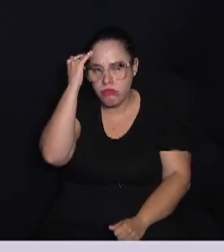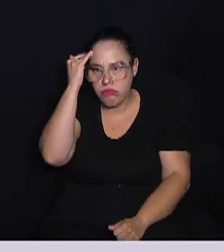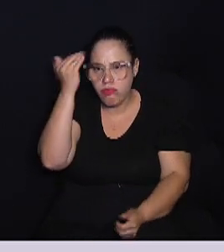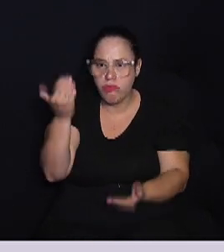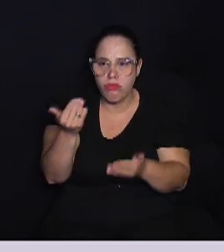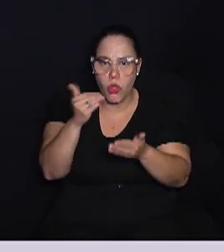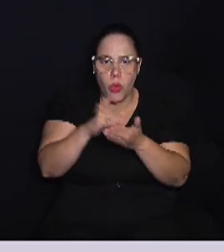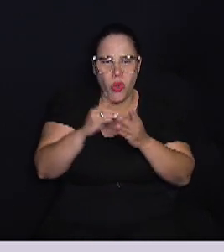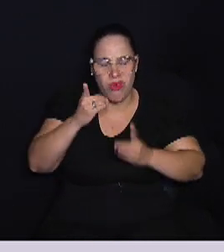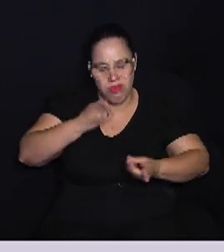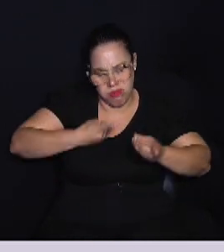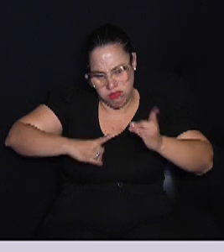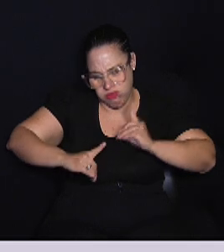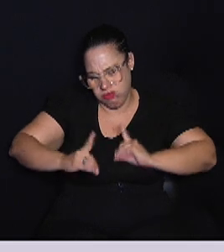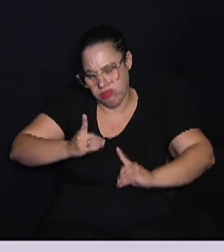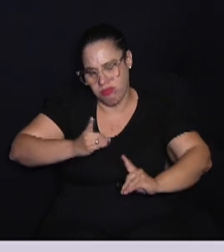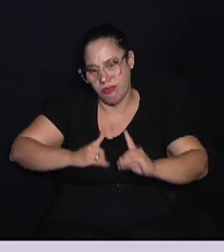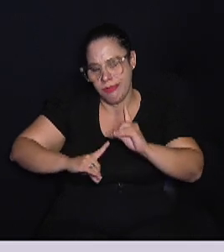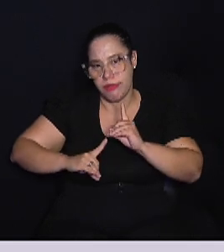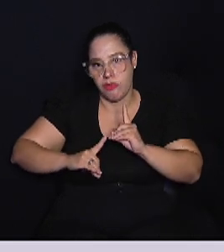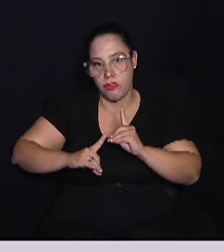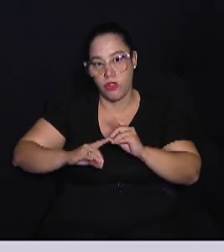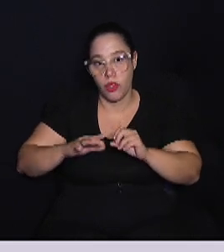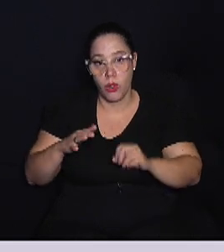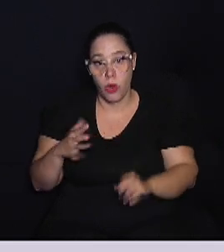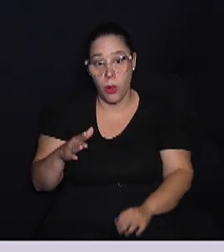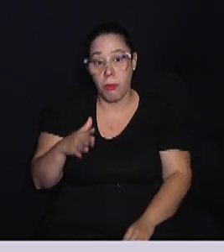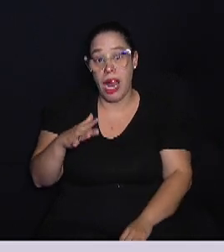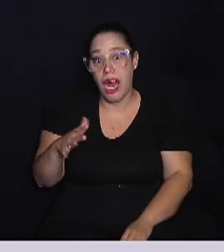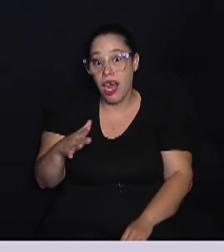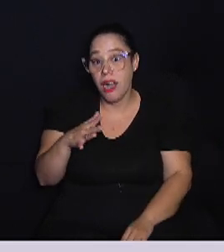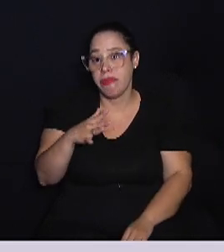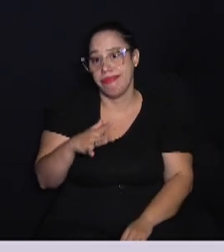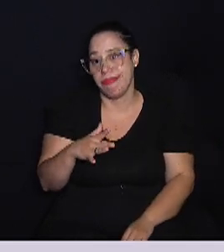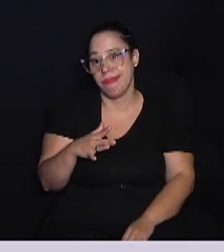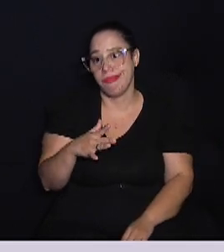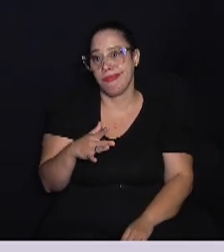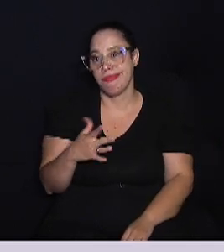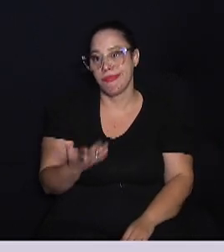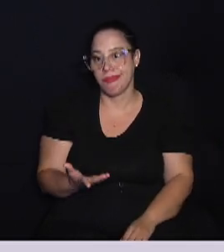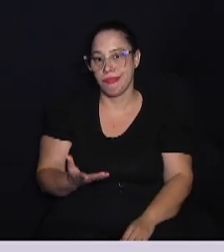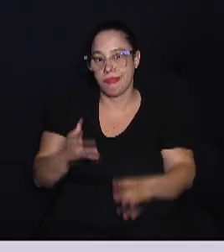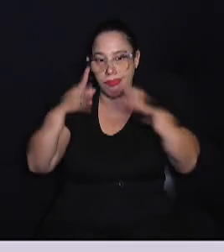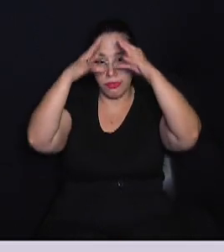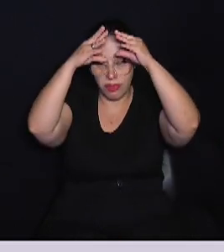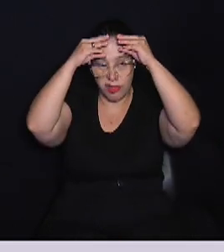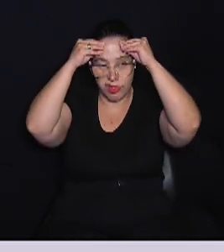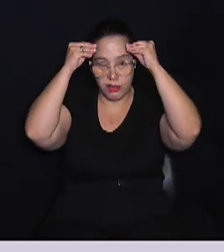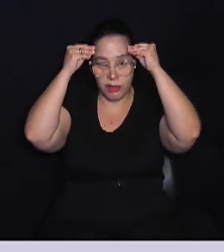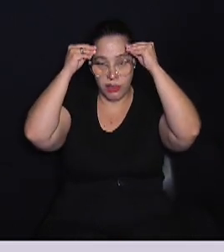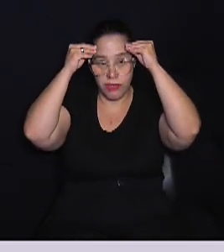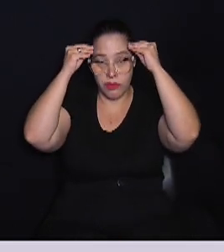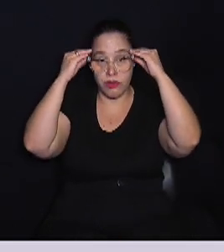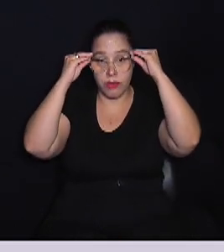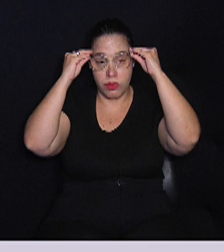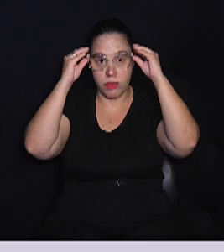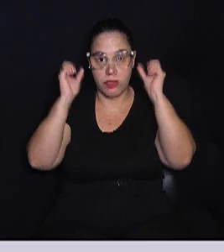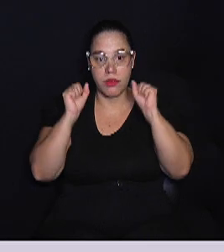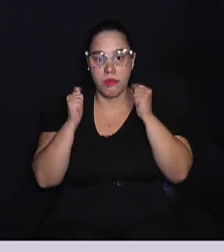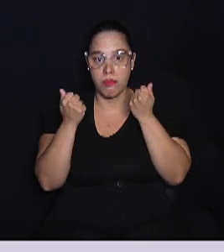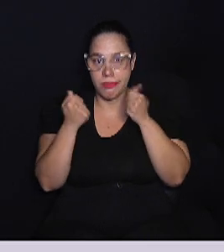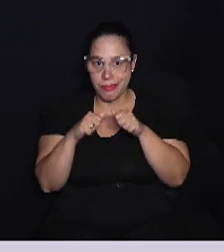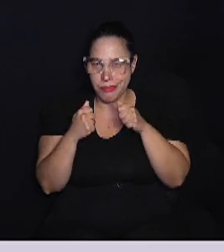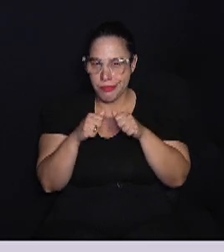com a depressão, tem demência parkinsoniana, tem demência por corpúsculos de Levy. Então, é preciso que a